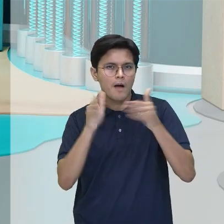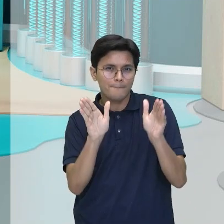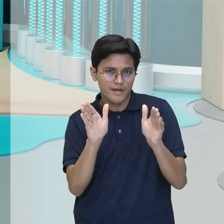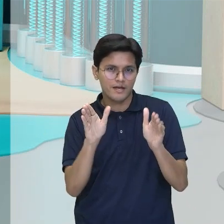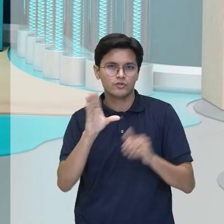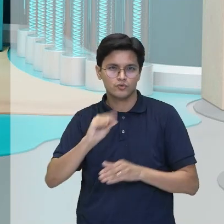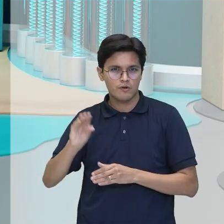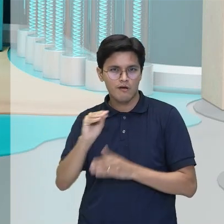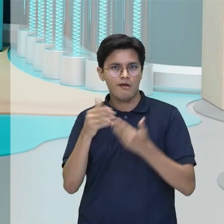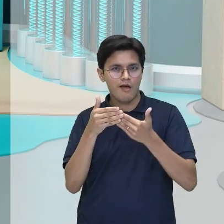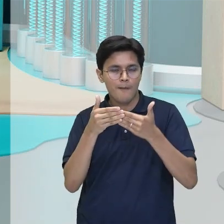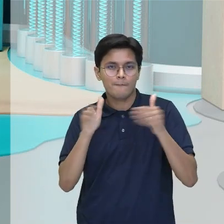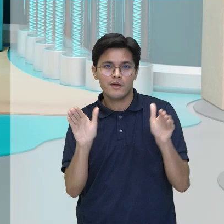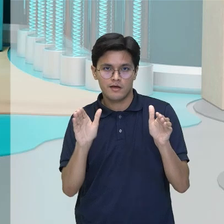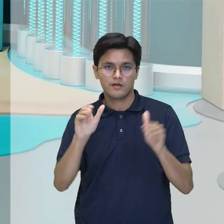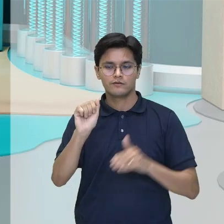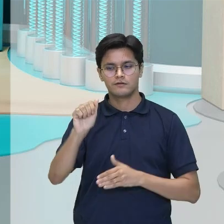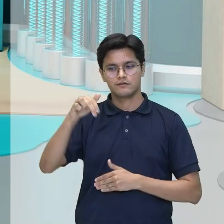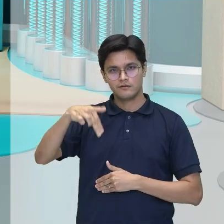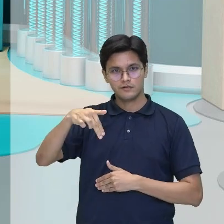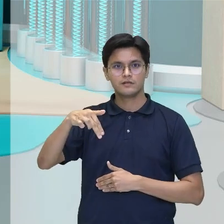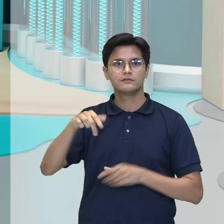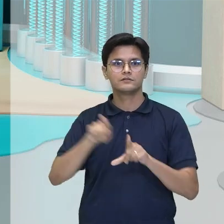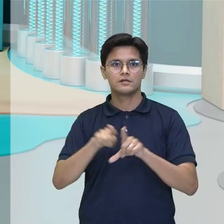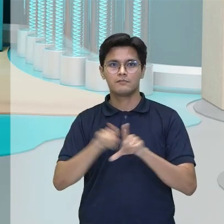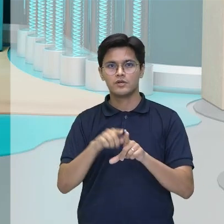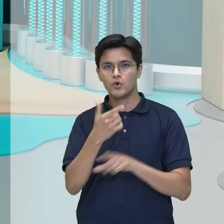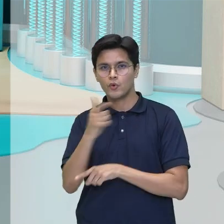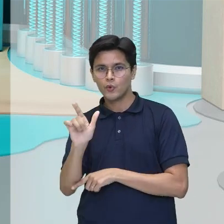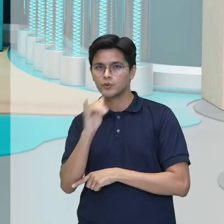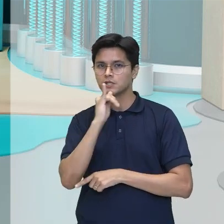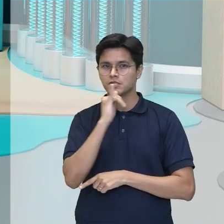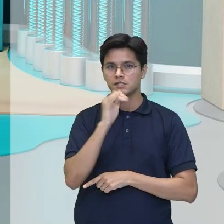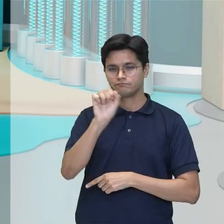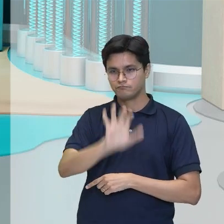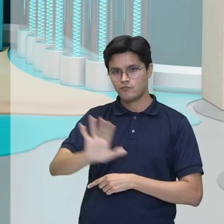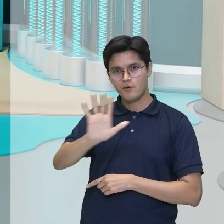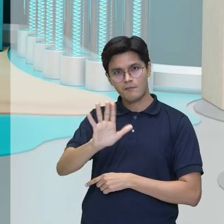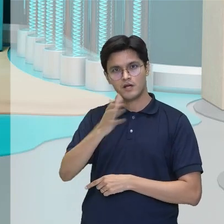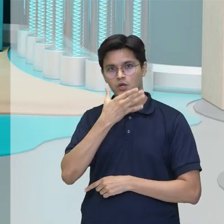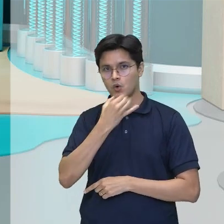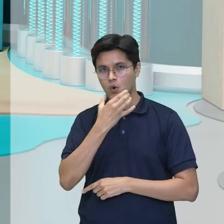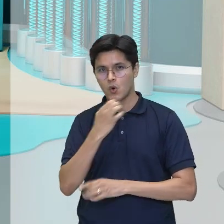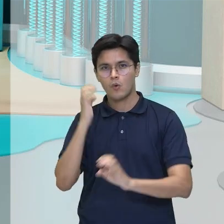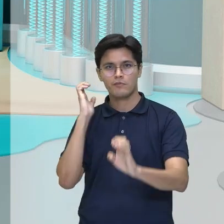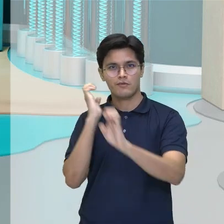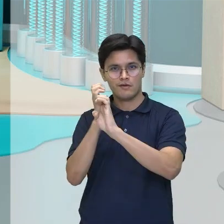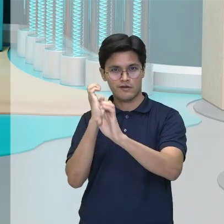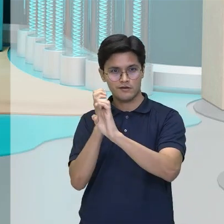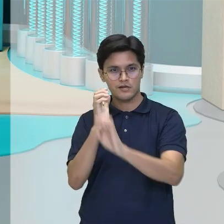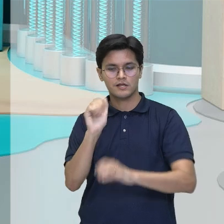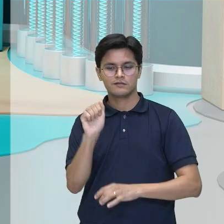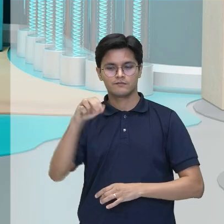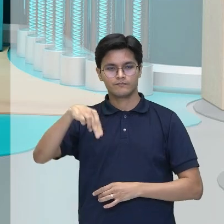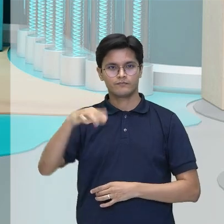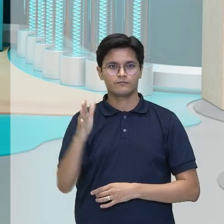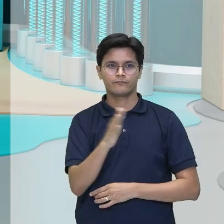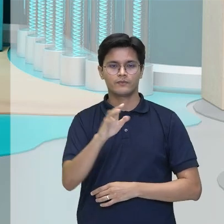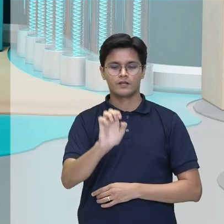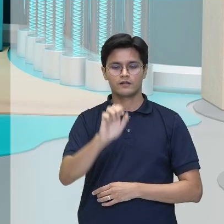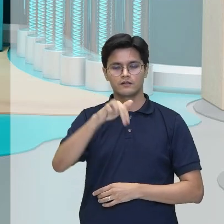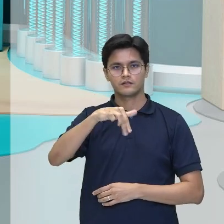palavra. An engineer, você está vendo aqui a imagem, né? Aqui do engenheiro fiscalizando a obra. An